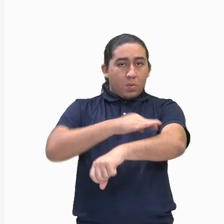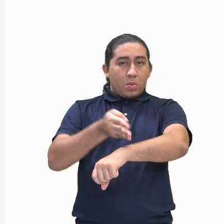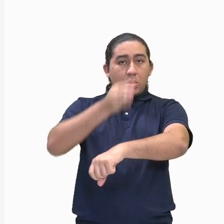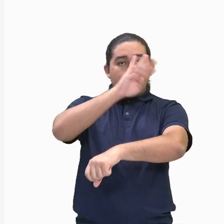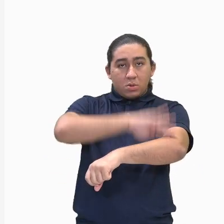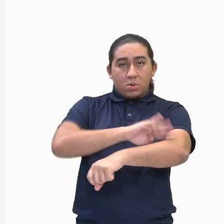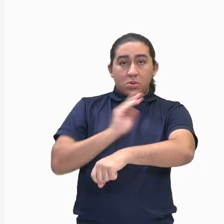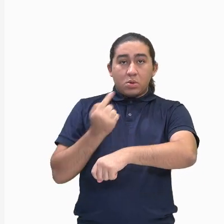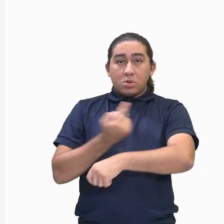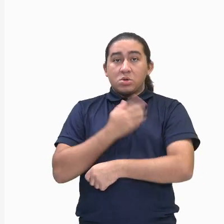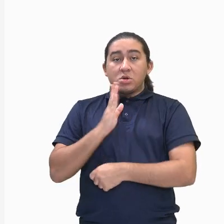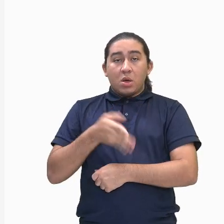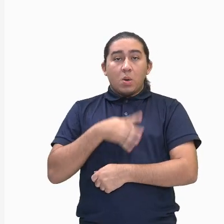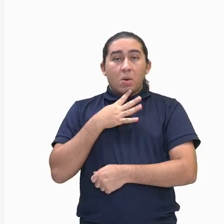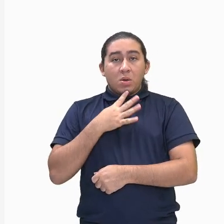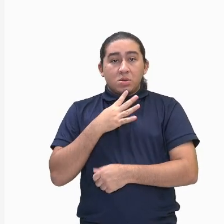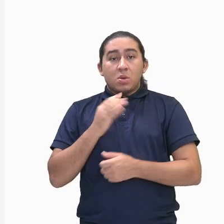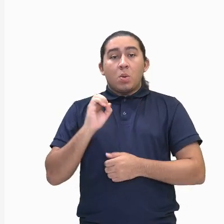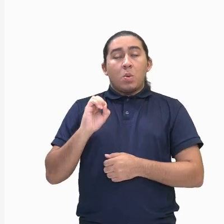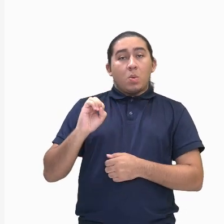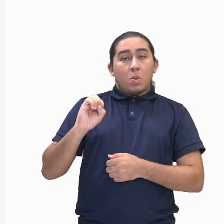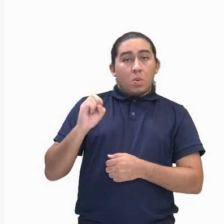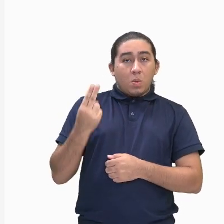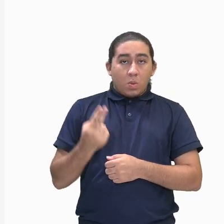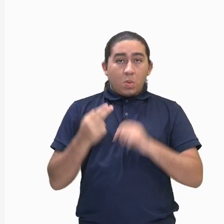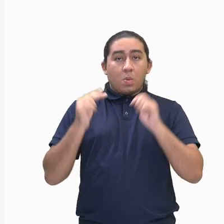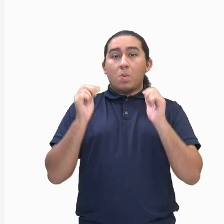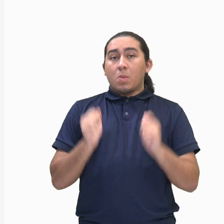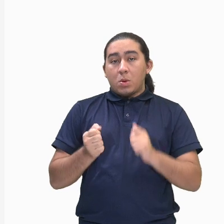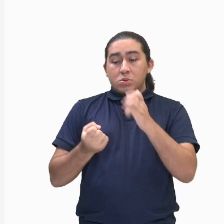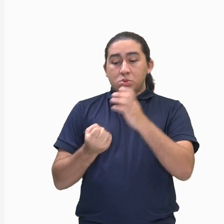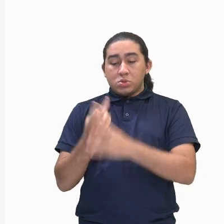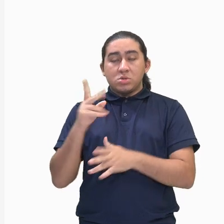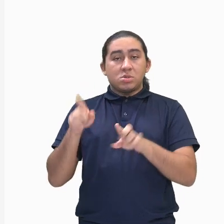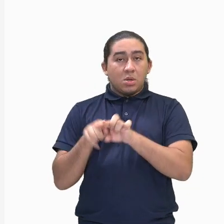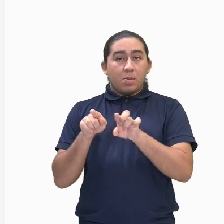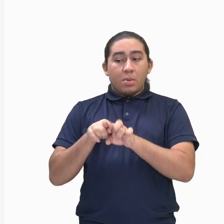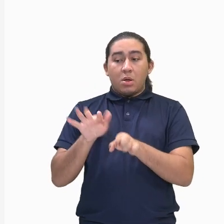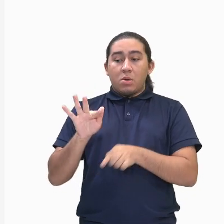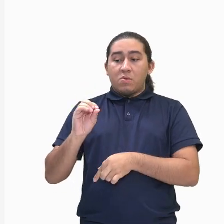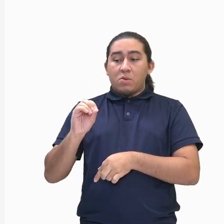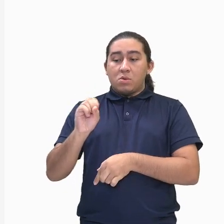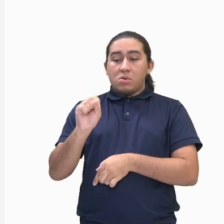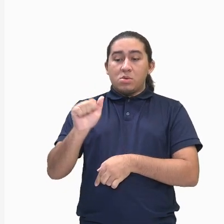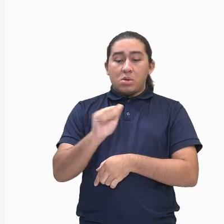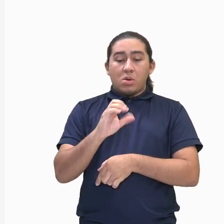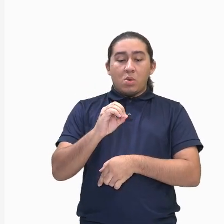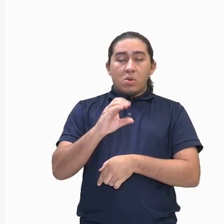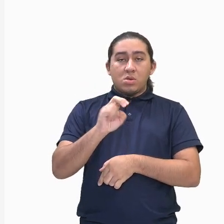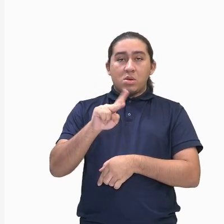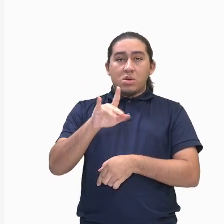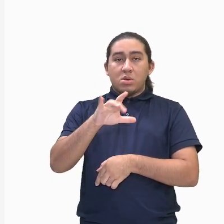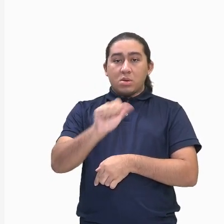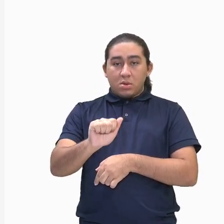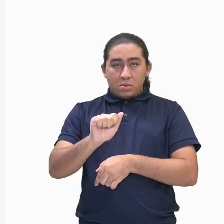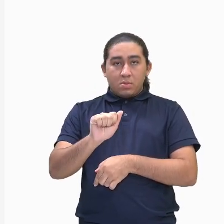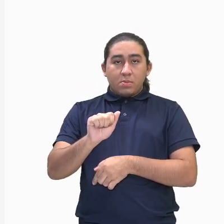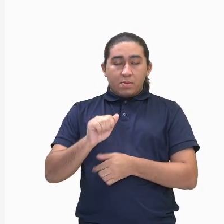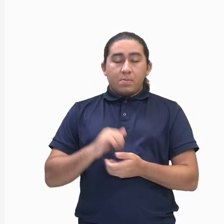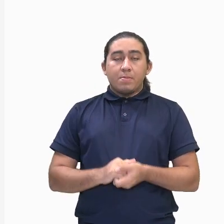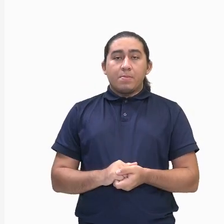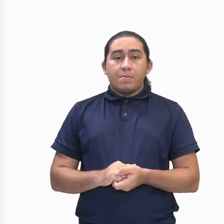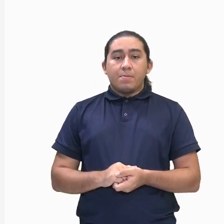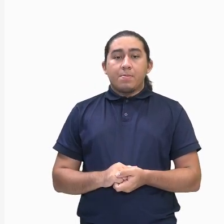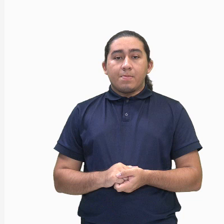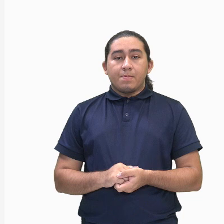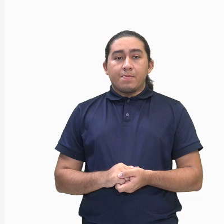anteriormente, ou se for aí formando também as fossas oceânicas, como no caso a Fossa de Cascavel, no Brasil. E